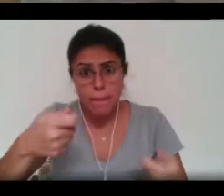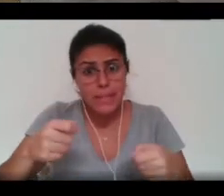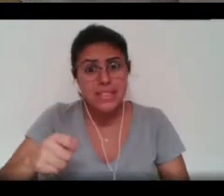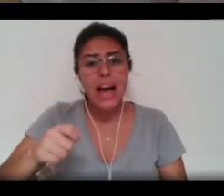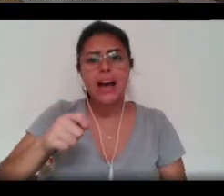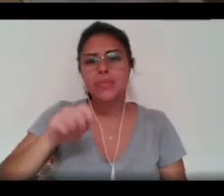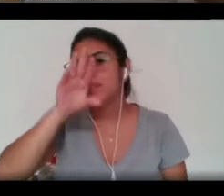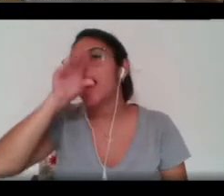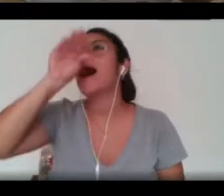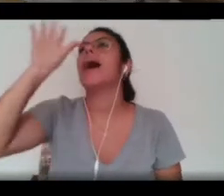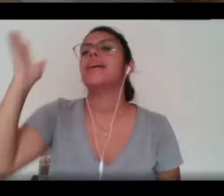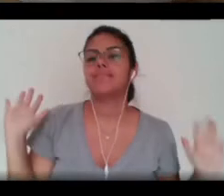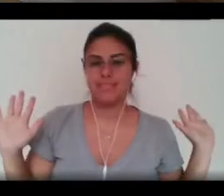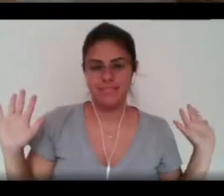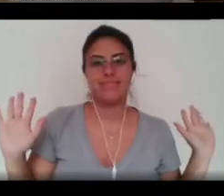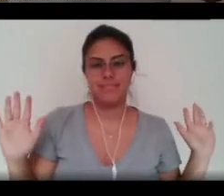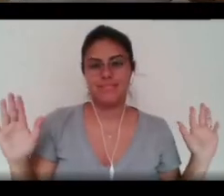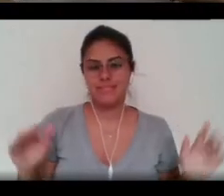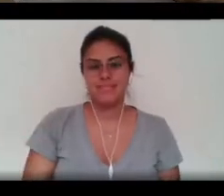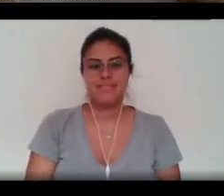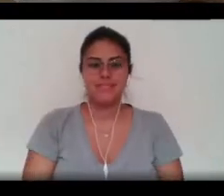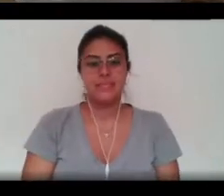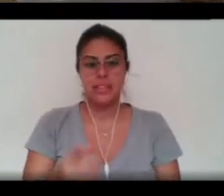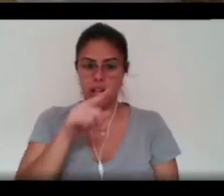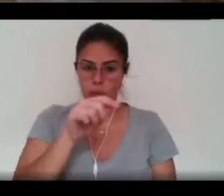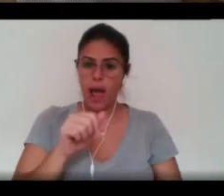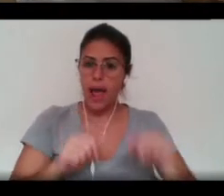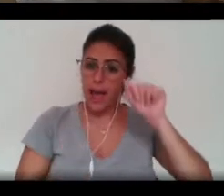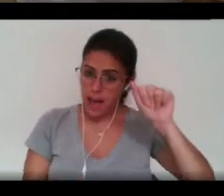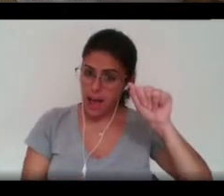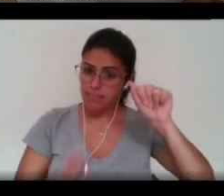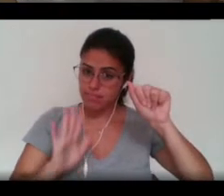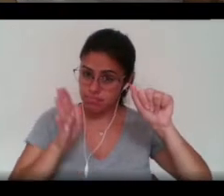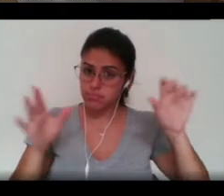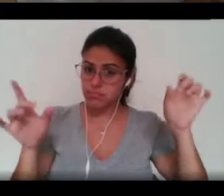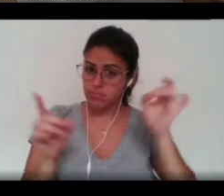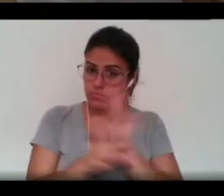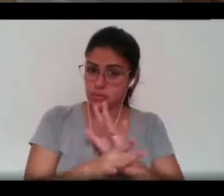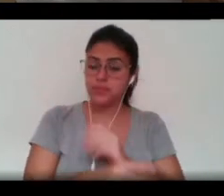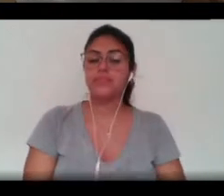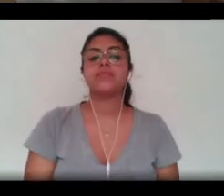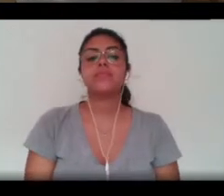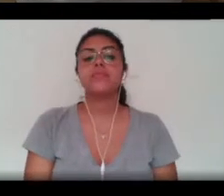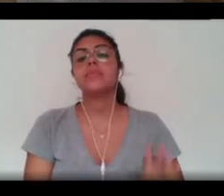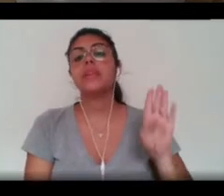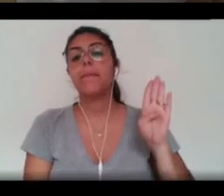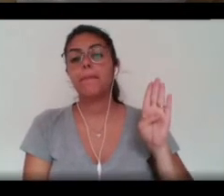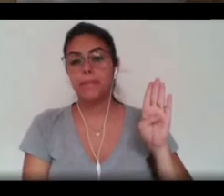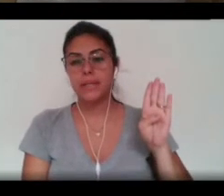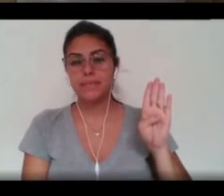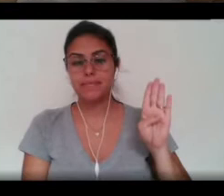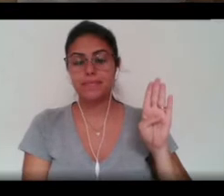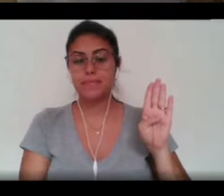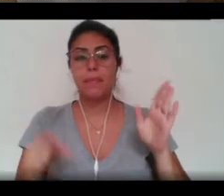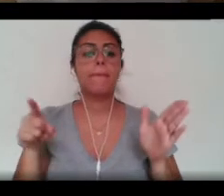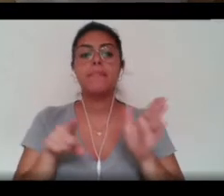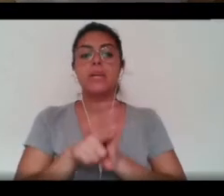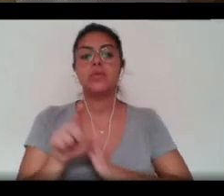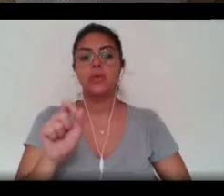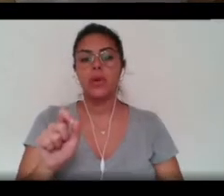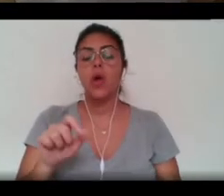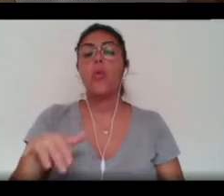aí, se precisar, tá? Então, na letra A, é isso que ele pede, tá aqui. Na letra